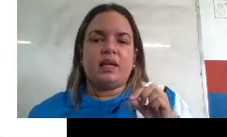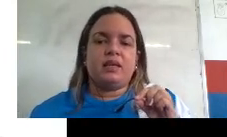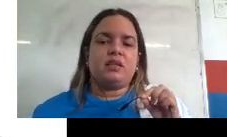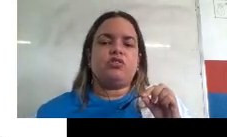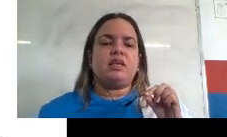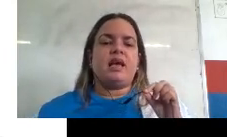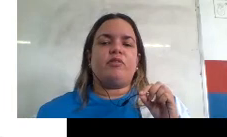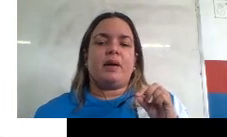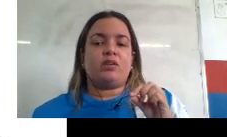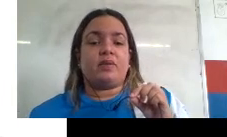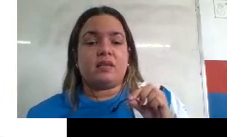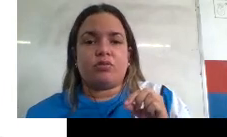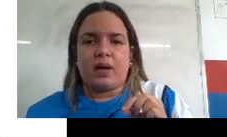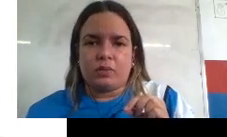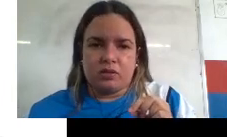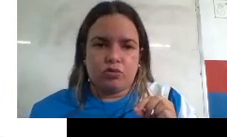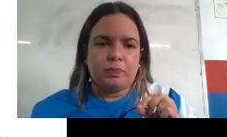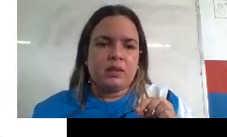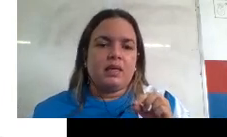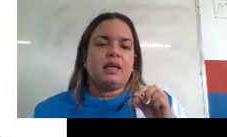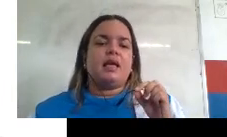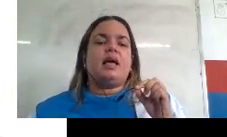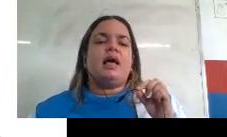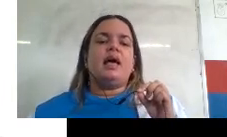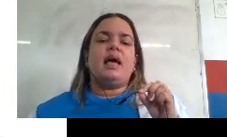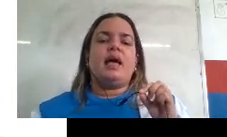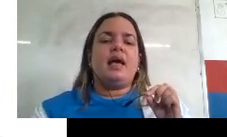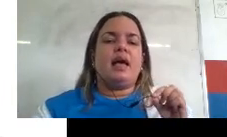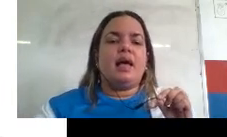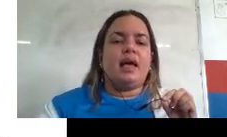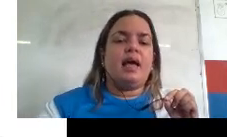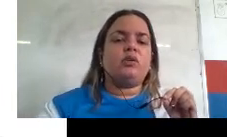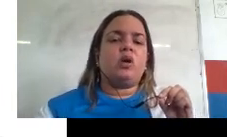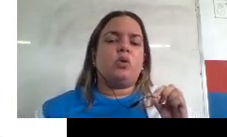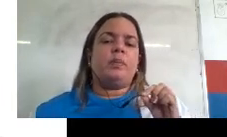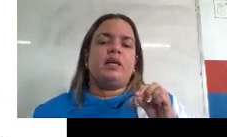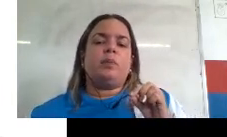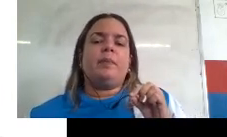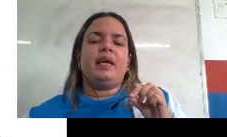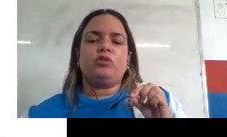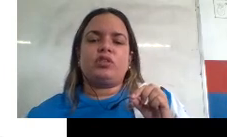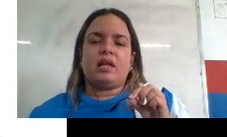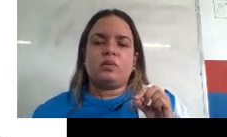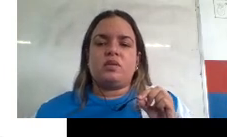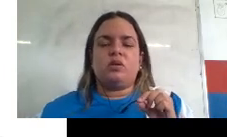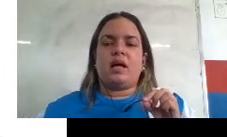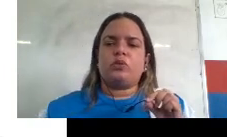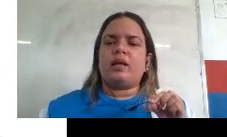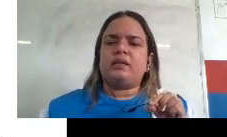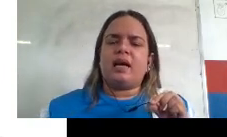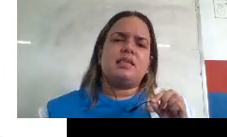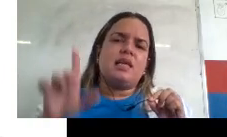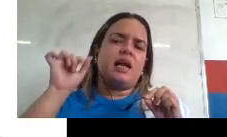frases verdadeiras e F para as frases falsas. É o documento menos traduzido